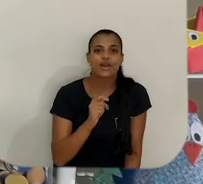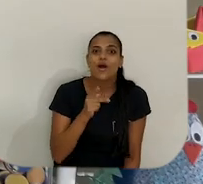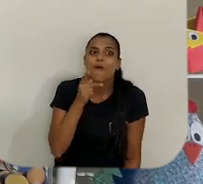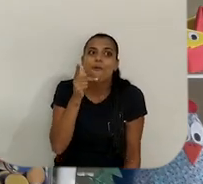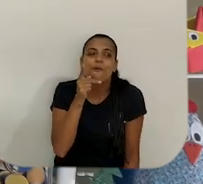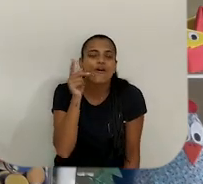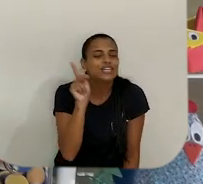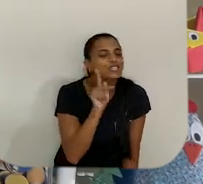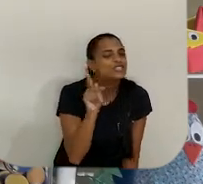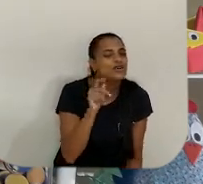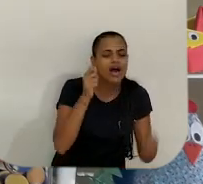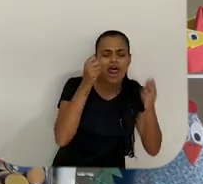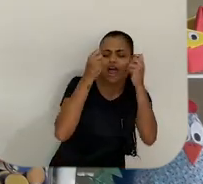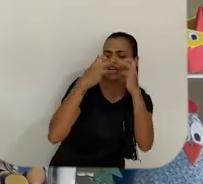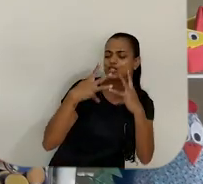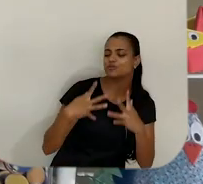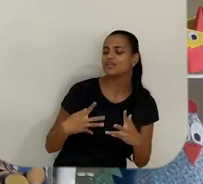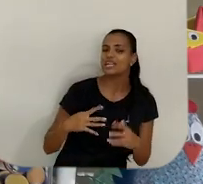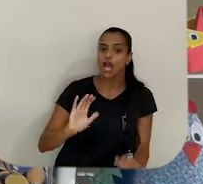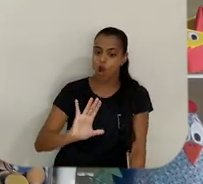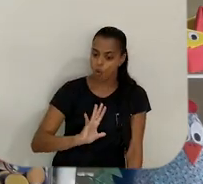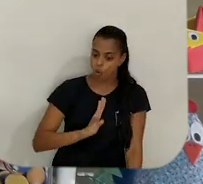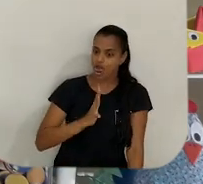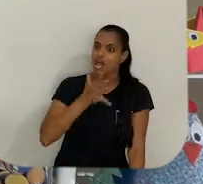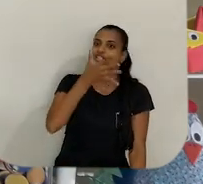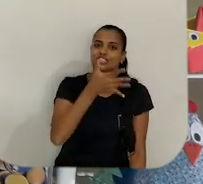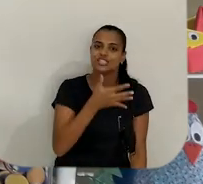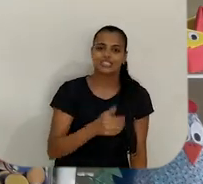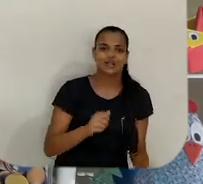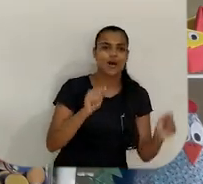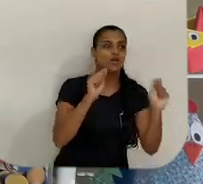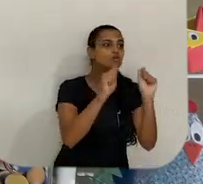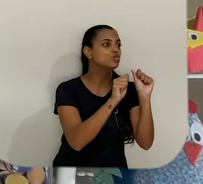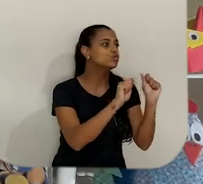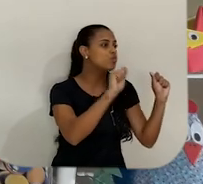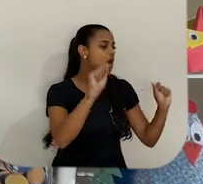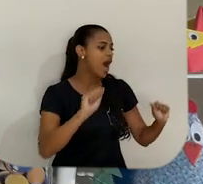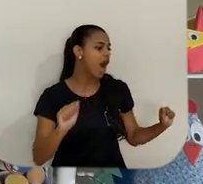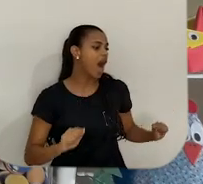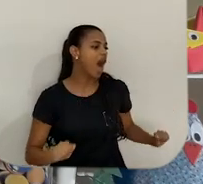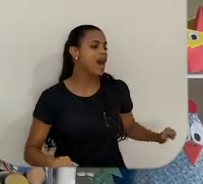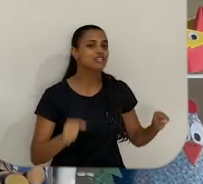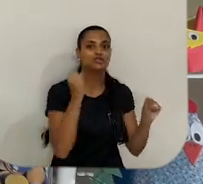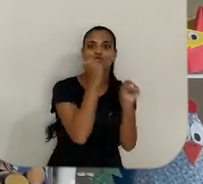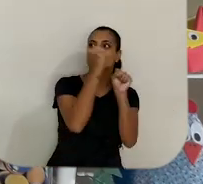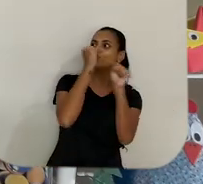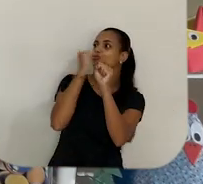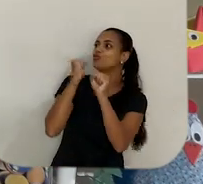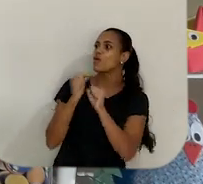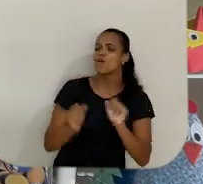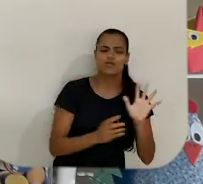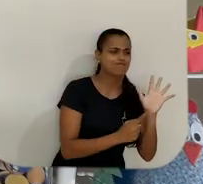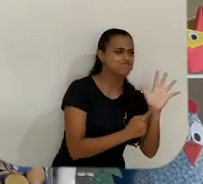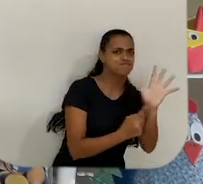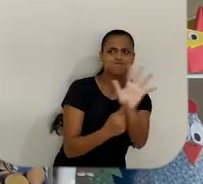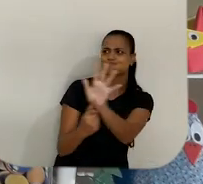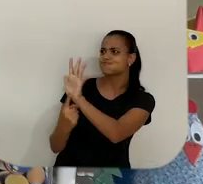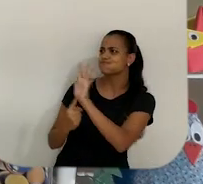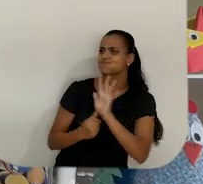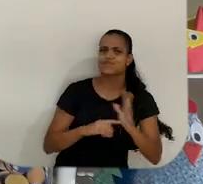professora fala sobre ela tão corajosa tem sua a costa no mundo inteiro